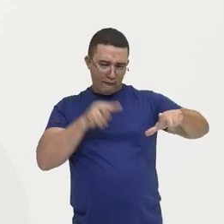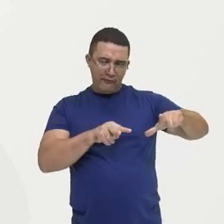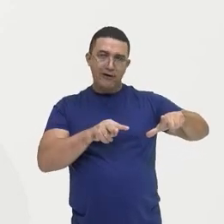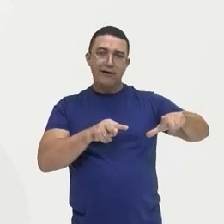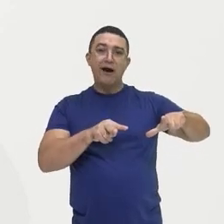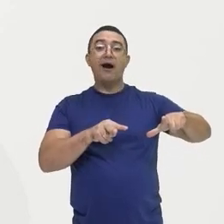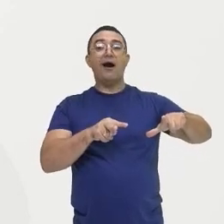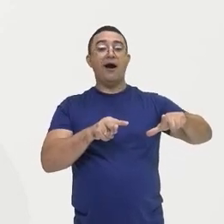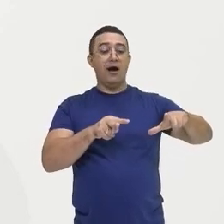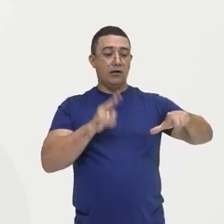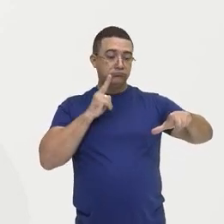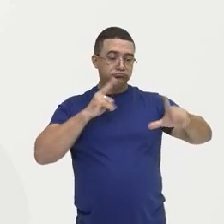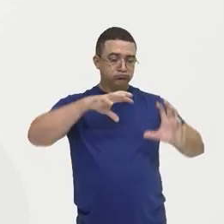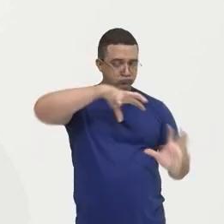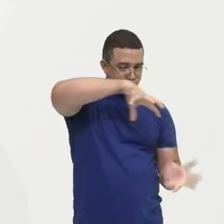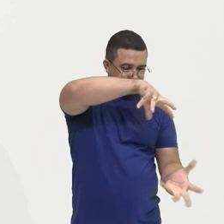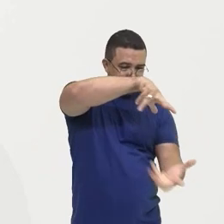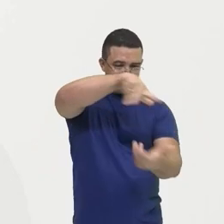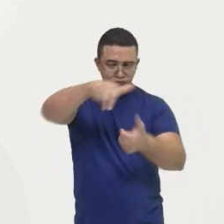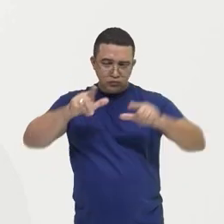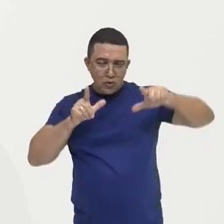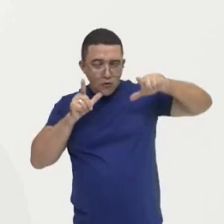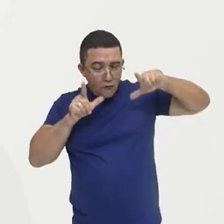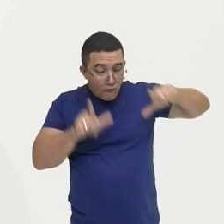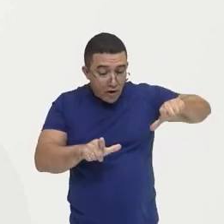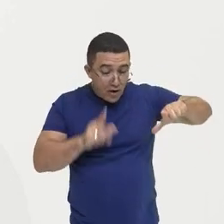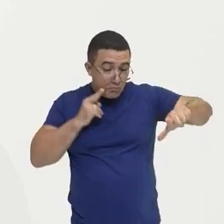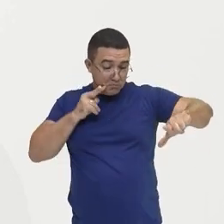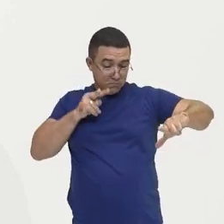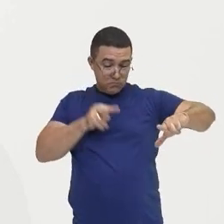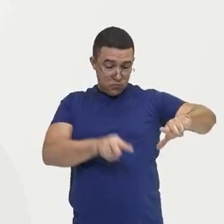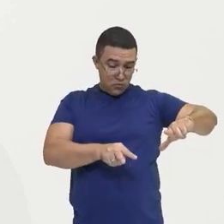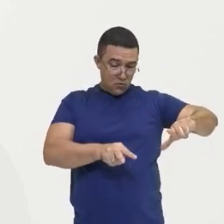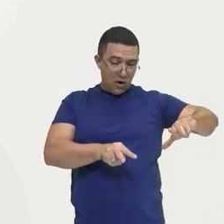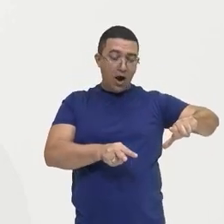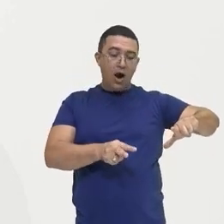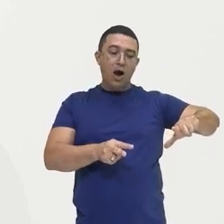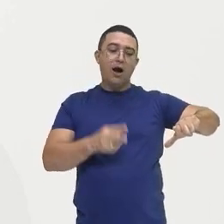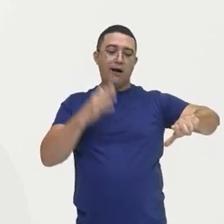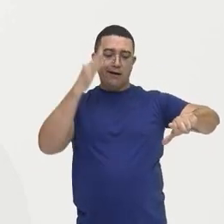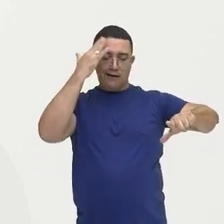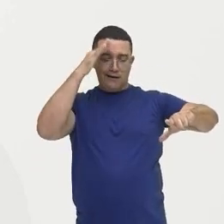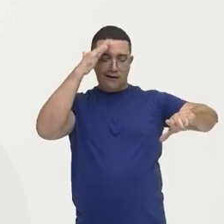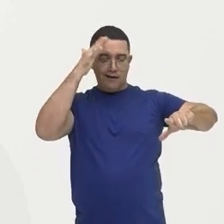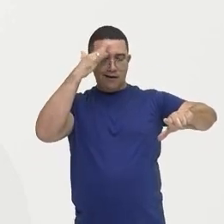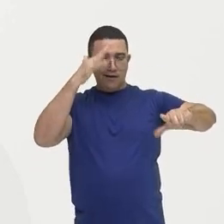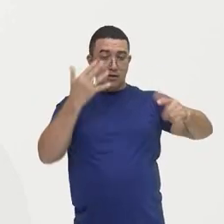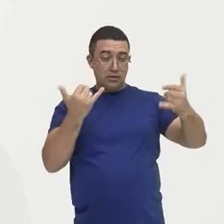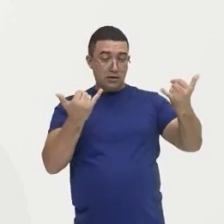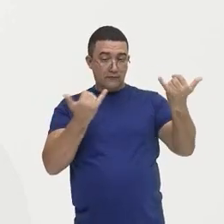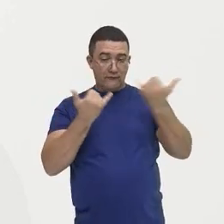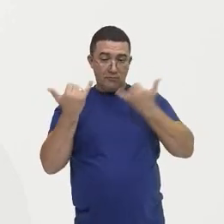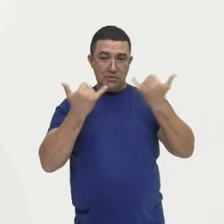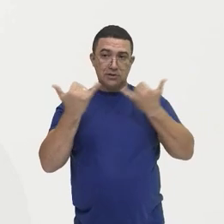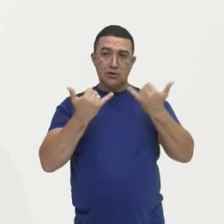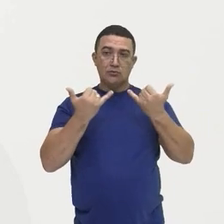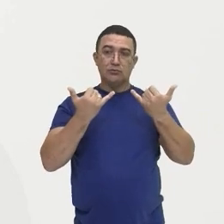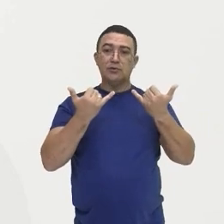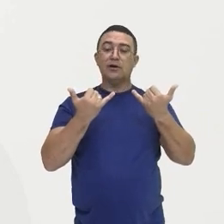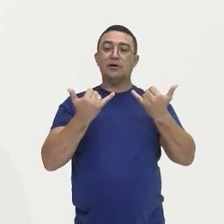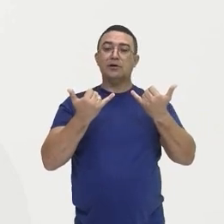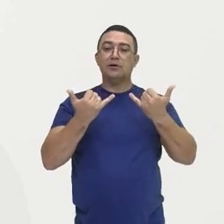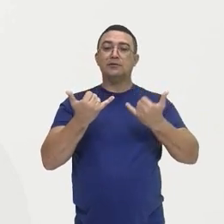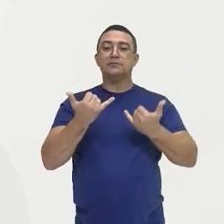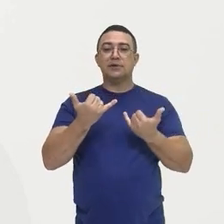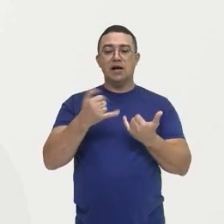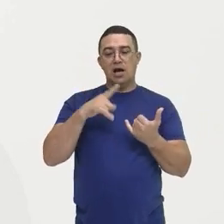essa informação como se ele estivesse olhando de cima. Então, imaginem vocês aí um globo terrestre. Ah, professor, eu